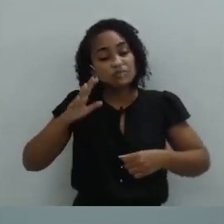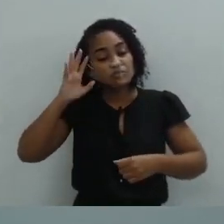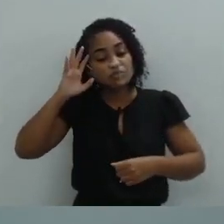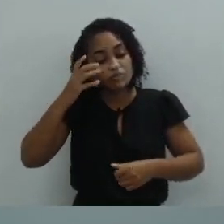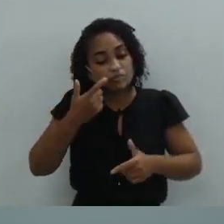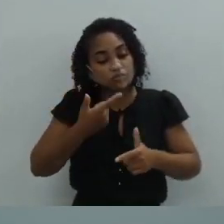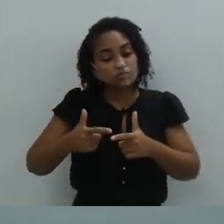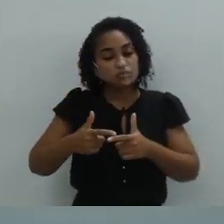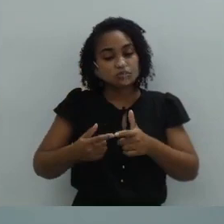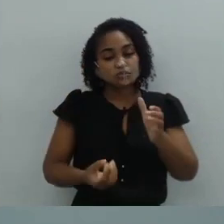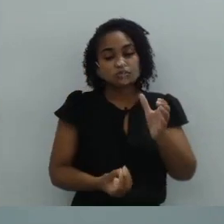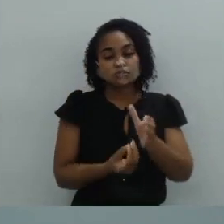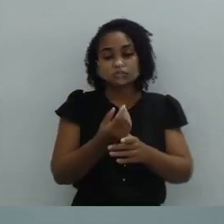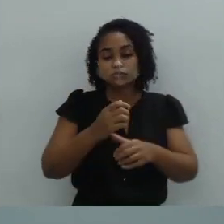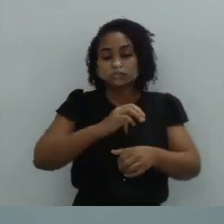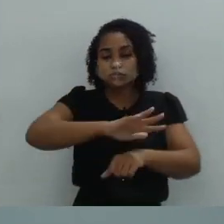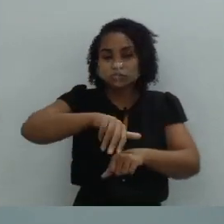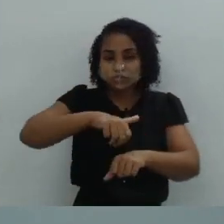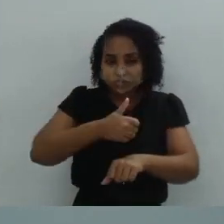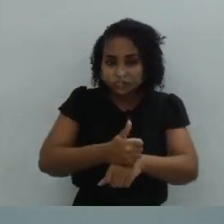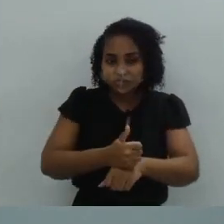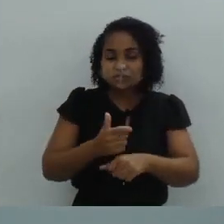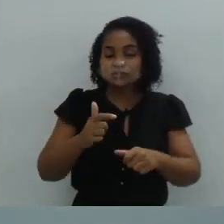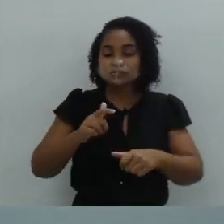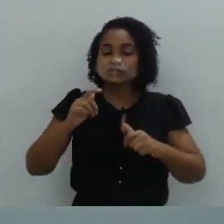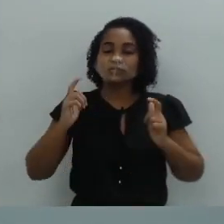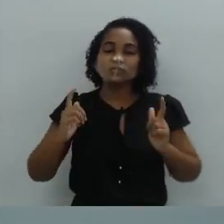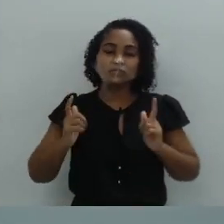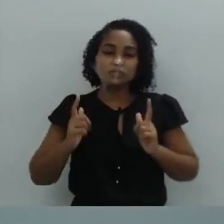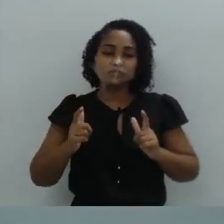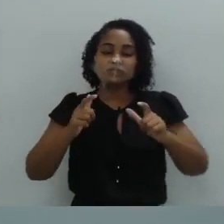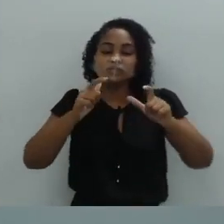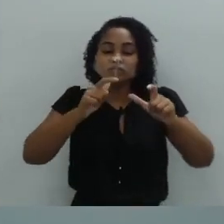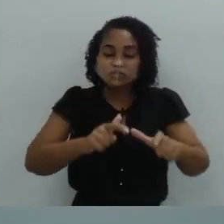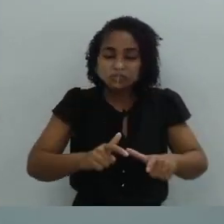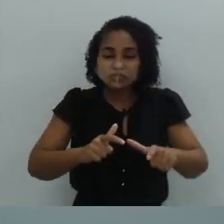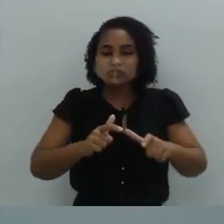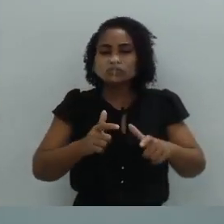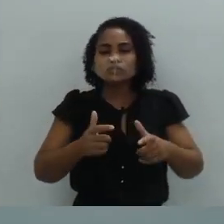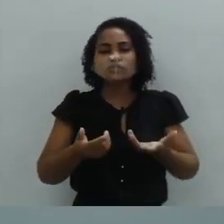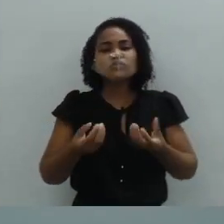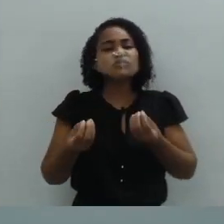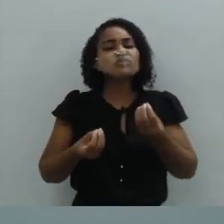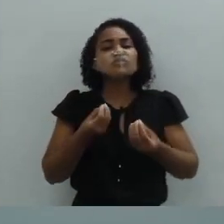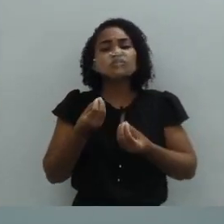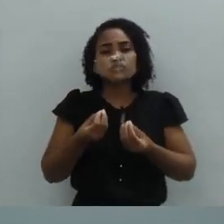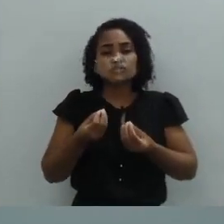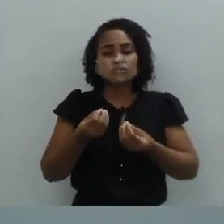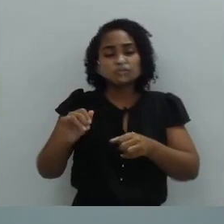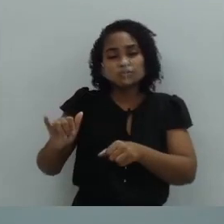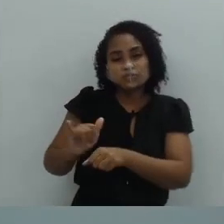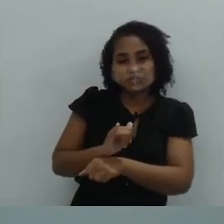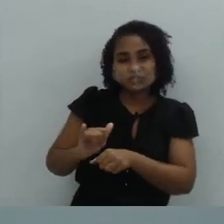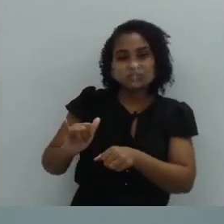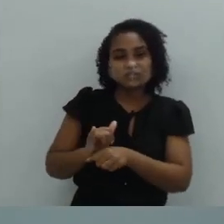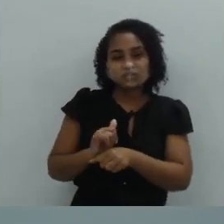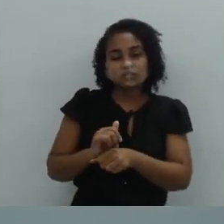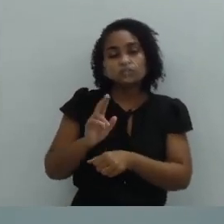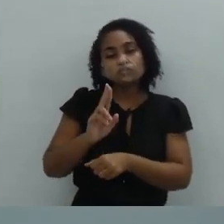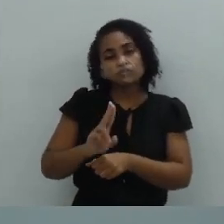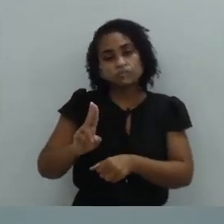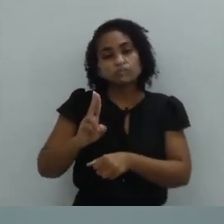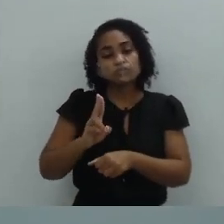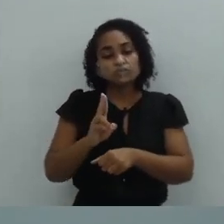da construção de uma área de lazer para atender todo aquele público. E que suporte eu posso utilizar para isso?